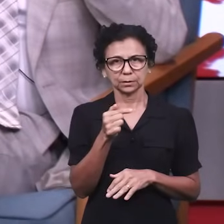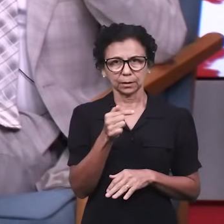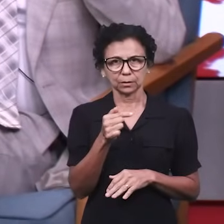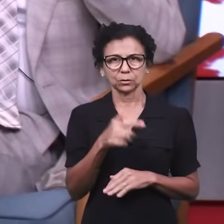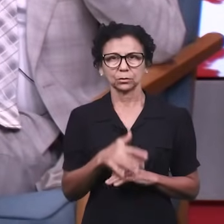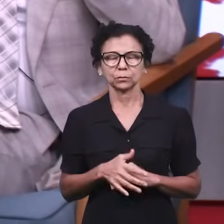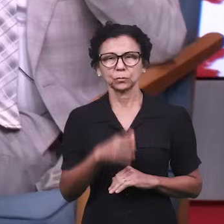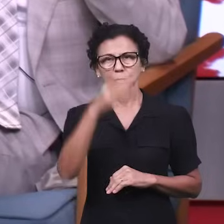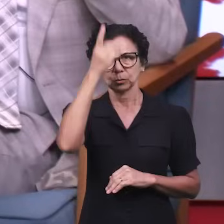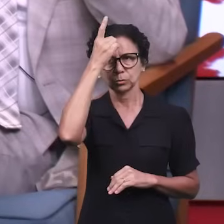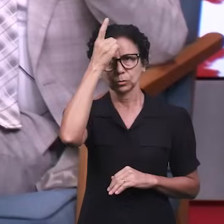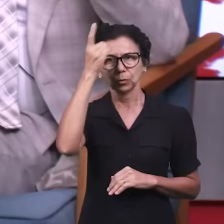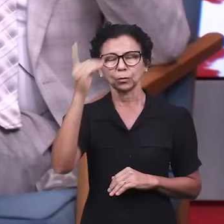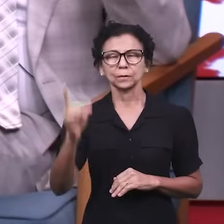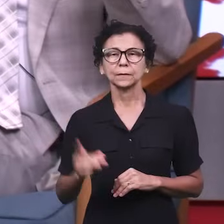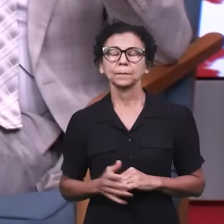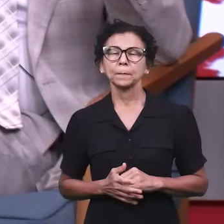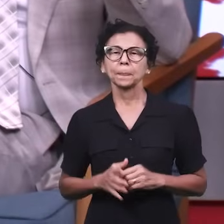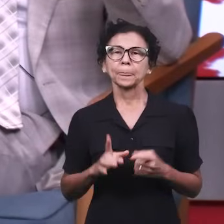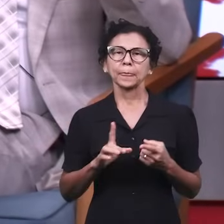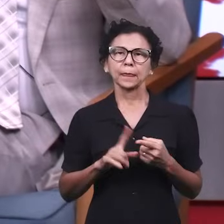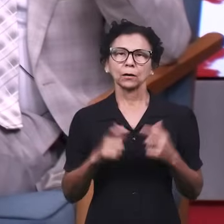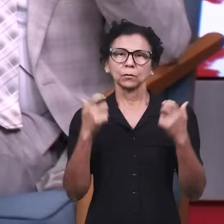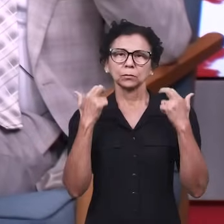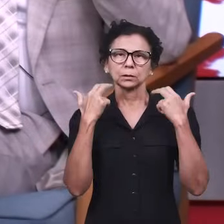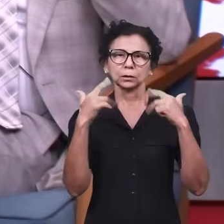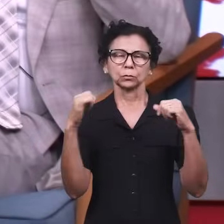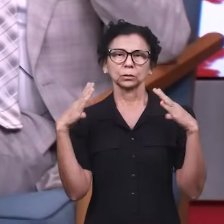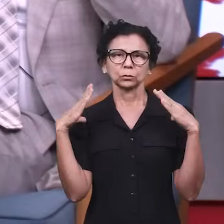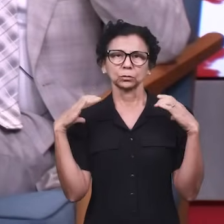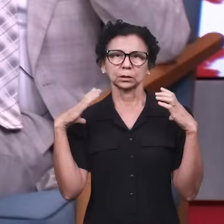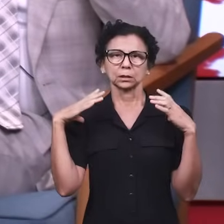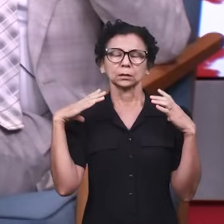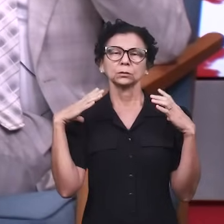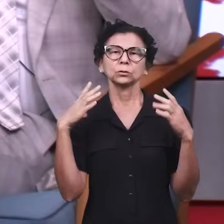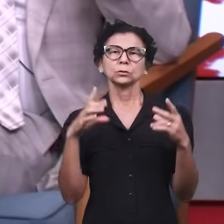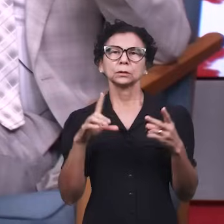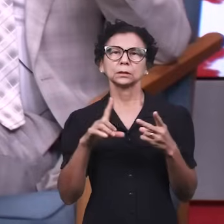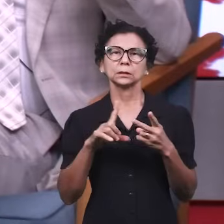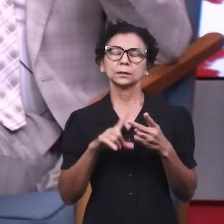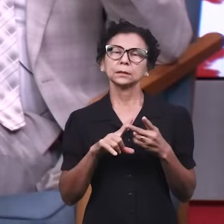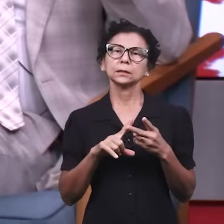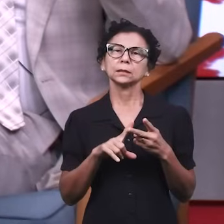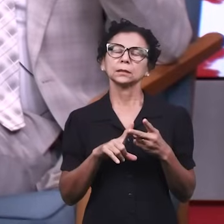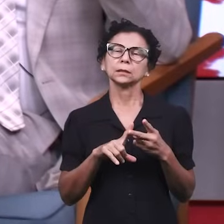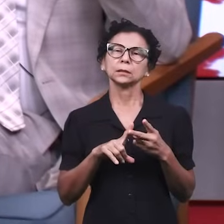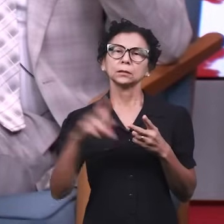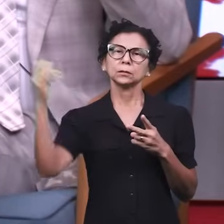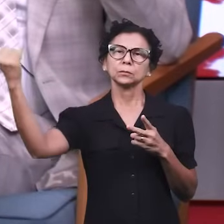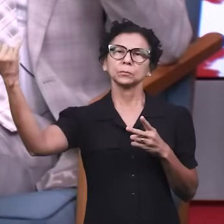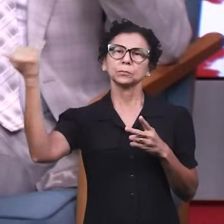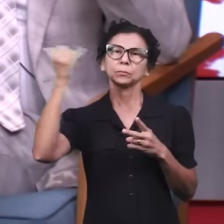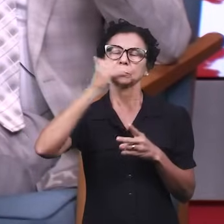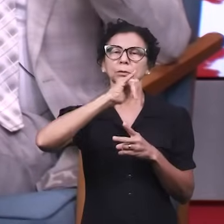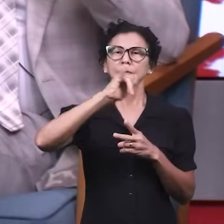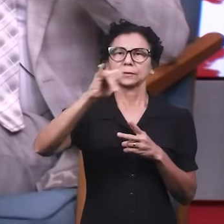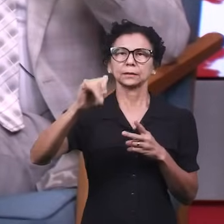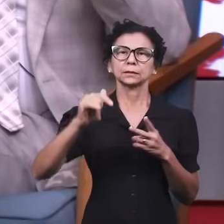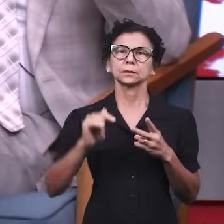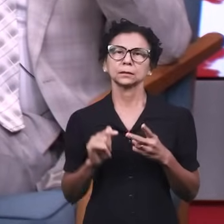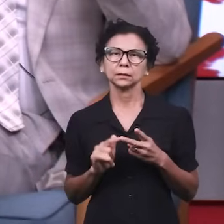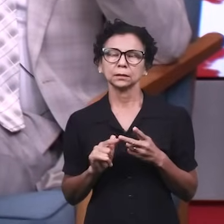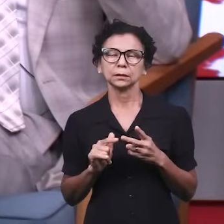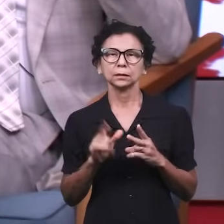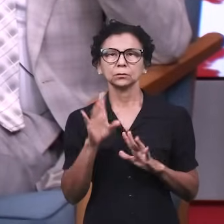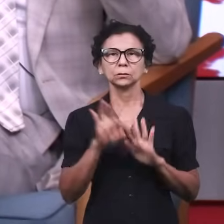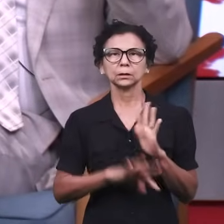falamos, e variedade de línguas é a interpretação de línguas. A profecia, no